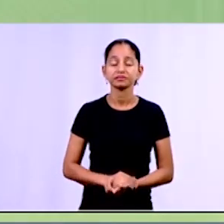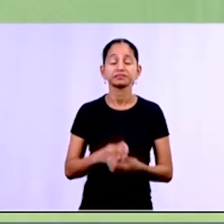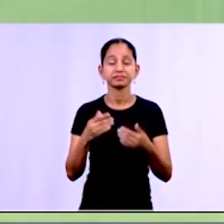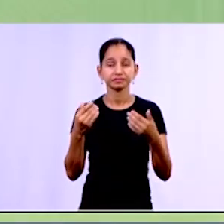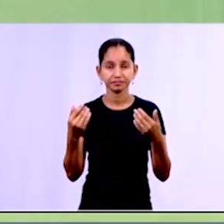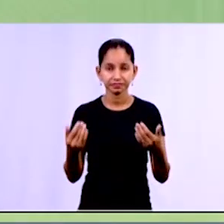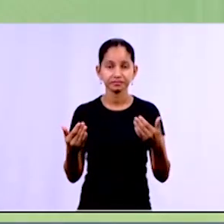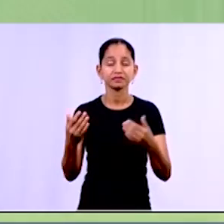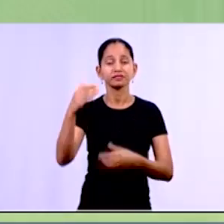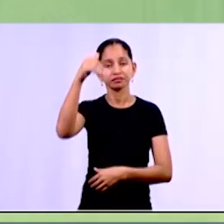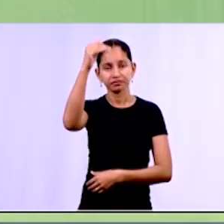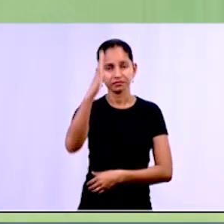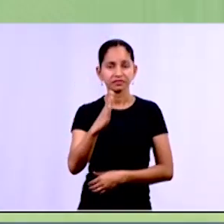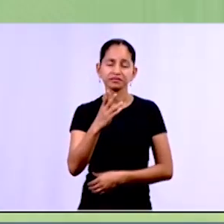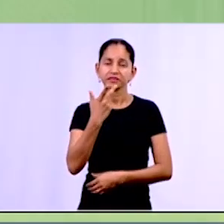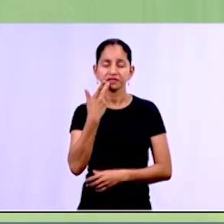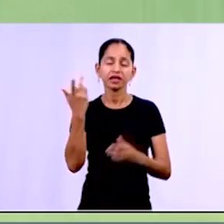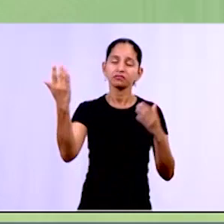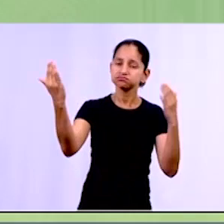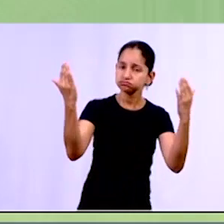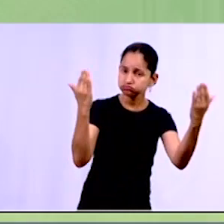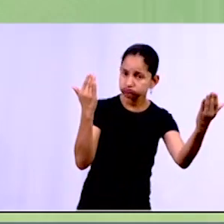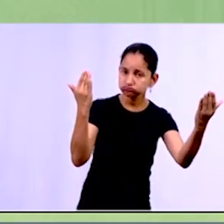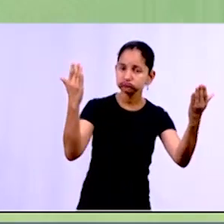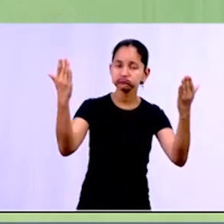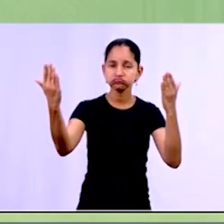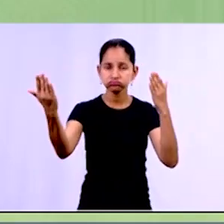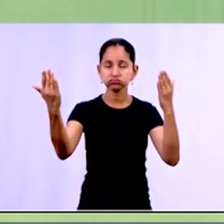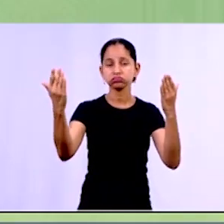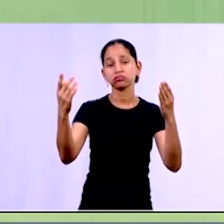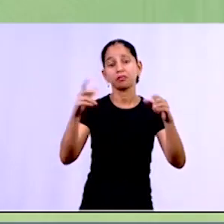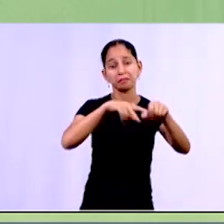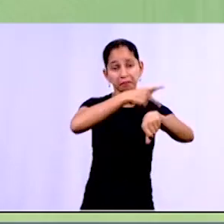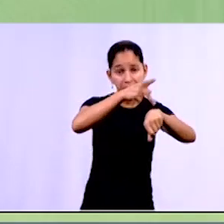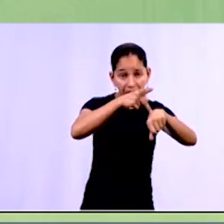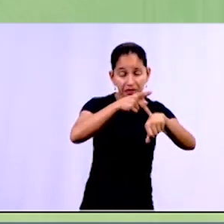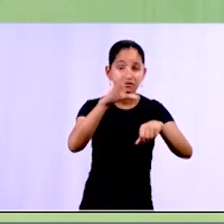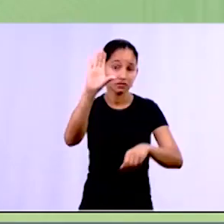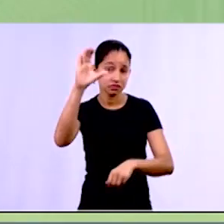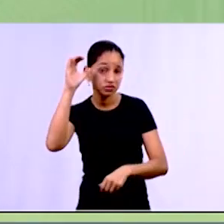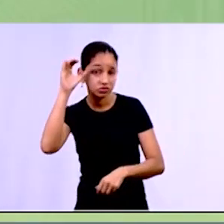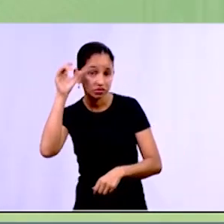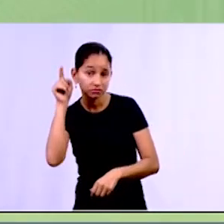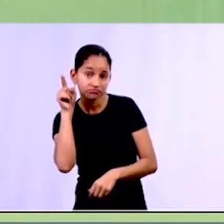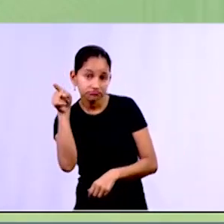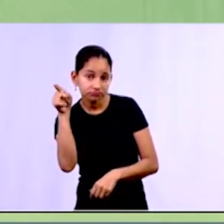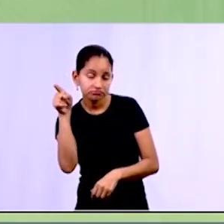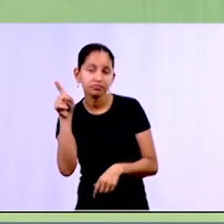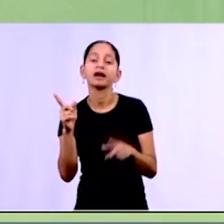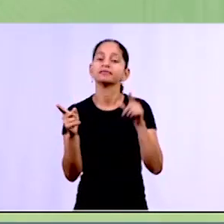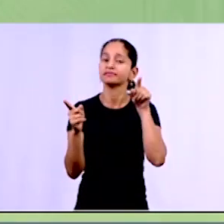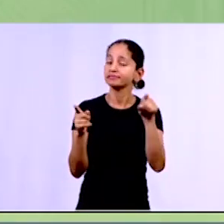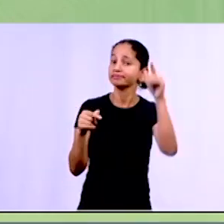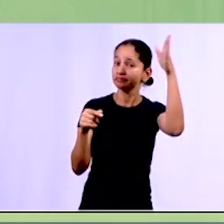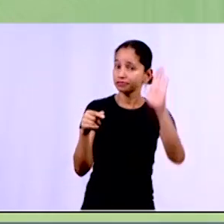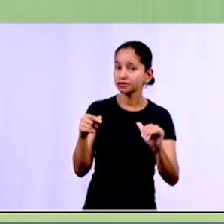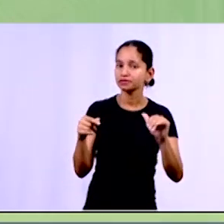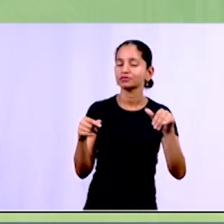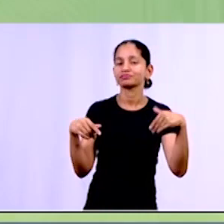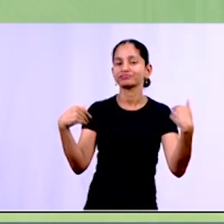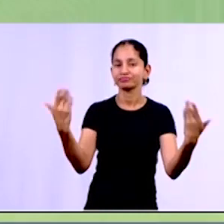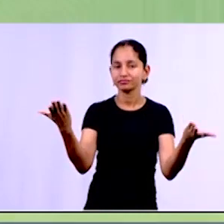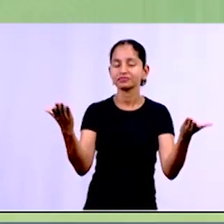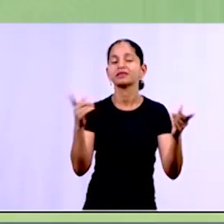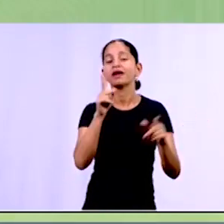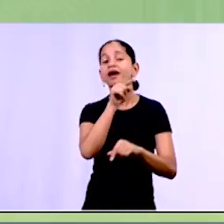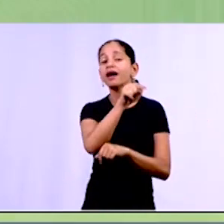Bem, no Brasil, a gente gosta de fazer uma comparação no Brasil, né? O Brasil, a gente tem falado da China, que é o maior, mas o maior do Brasil é um computador chamado